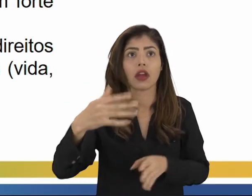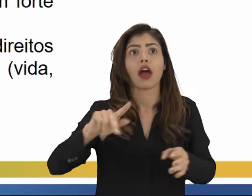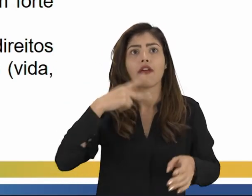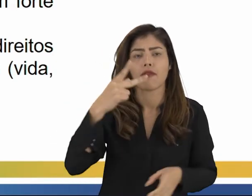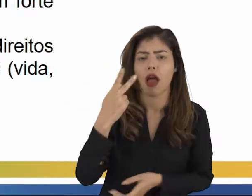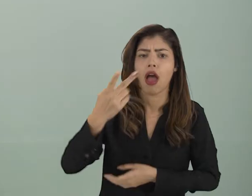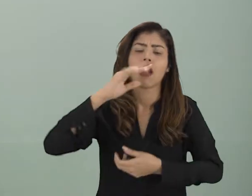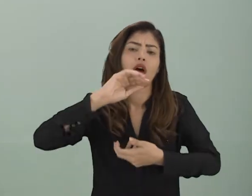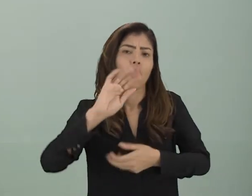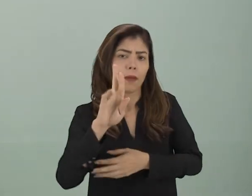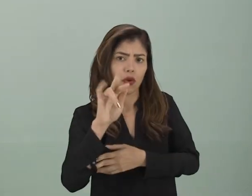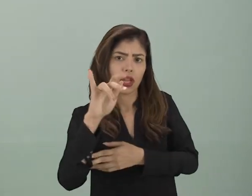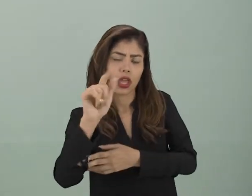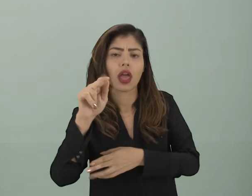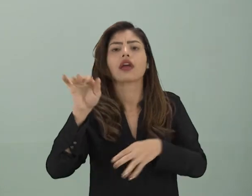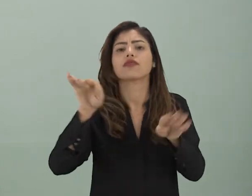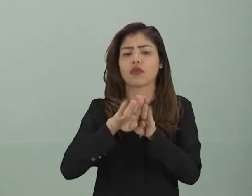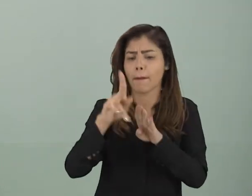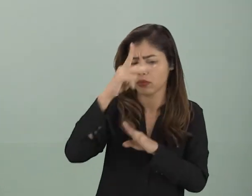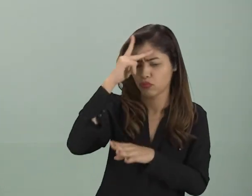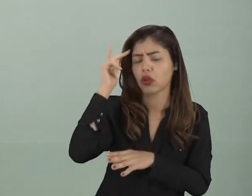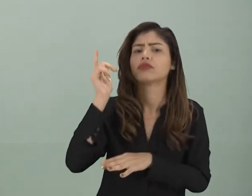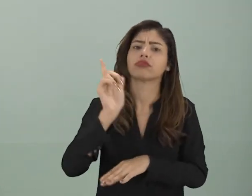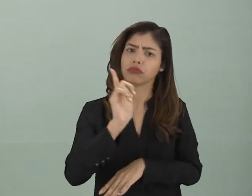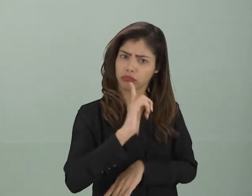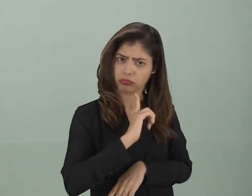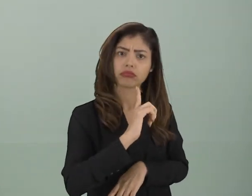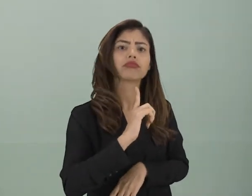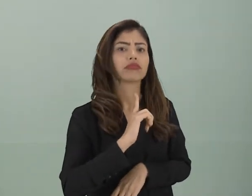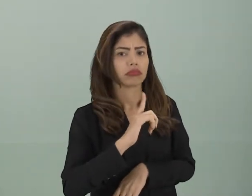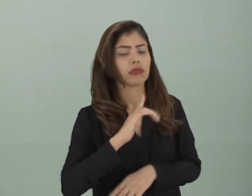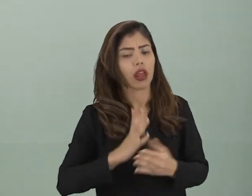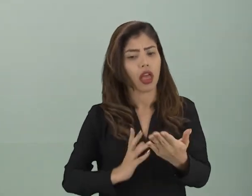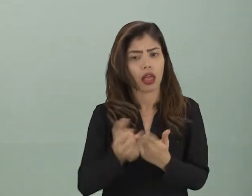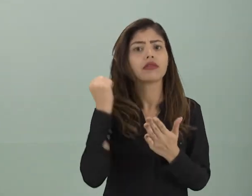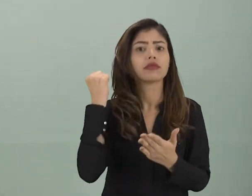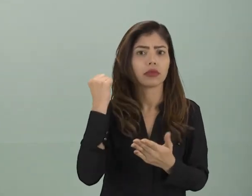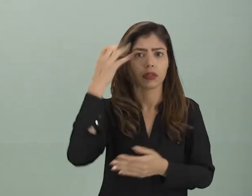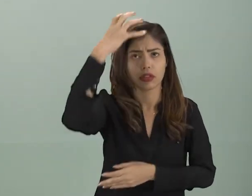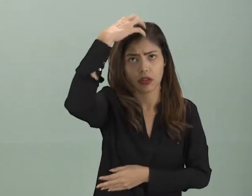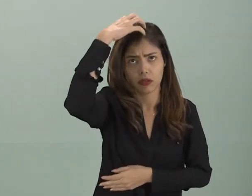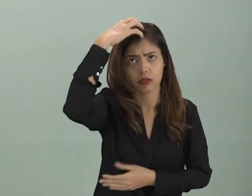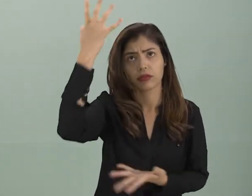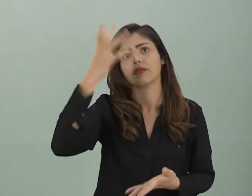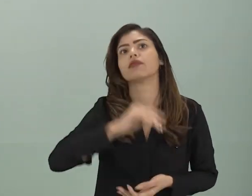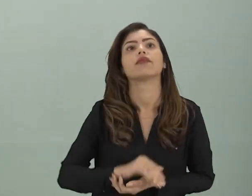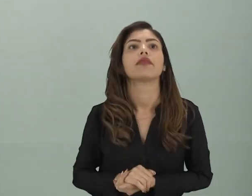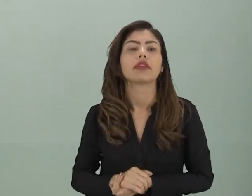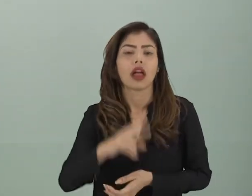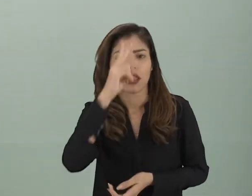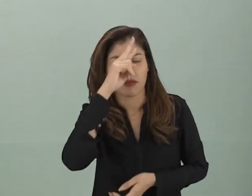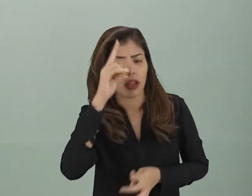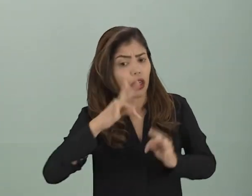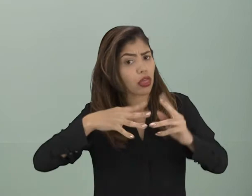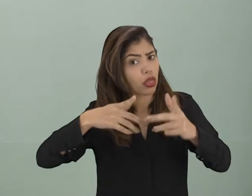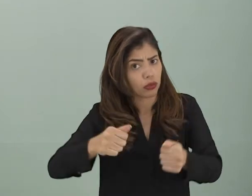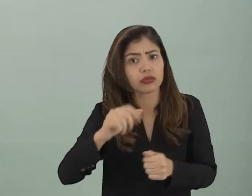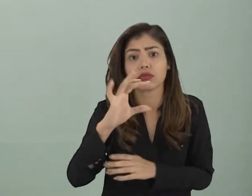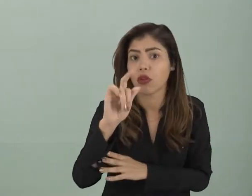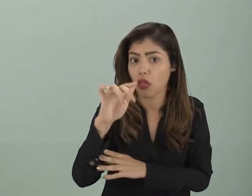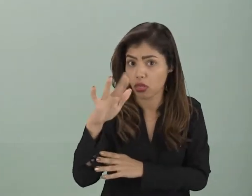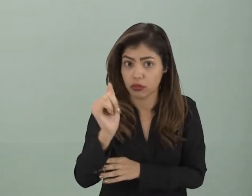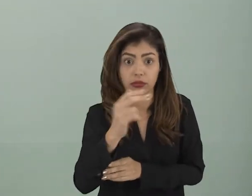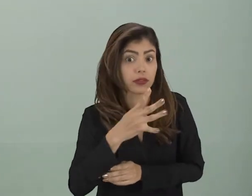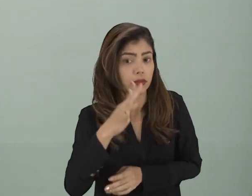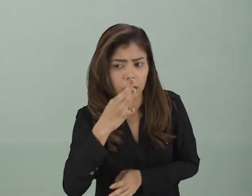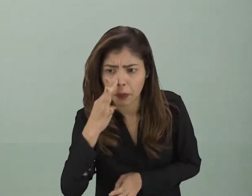latifundiários, burgueses, né? Pessoas que tinham interesse da retirada da coroa. Lembrando que não são todos os colonos que